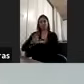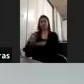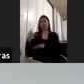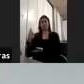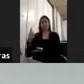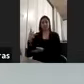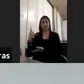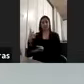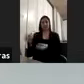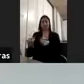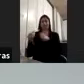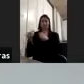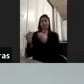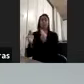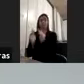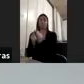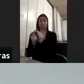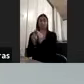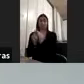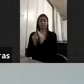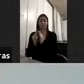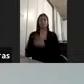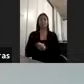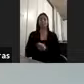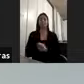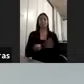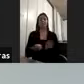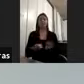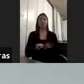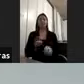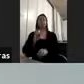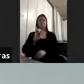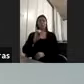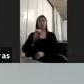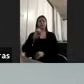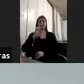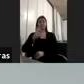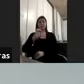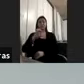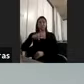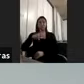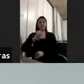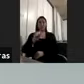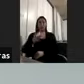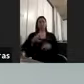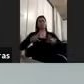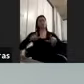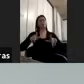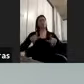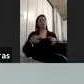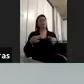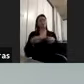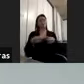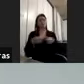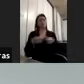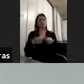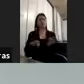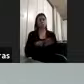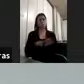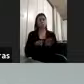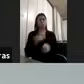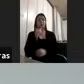diferenciado na questão do ICMS da Renault. Quando a pessoa, o cidadão vai